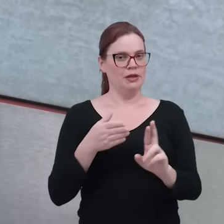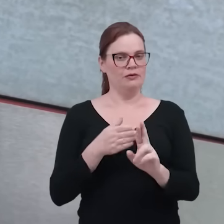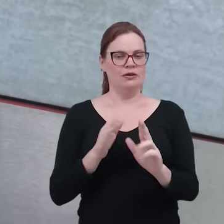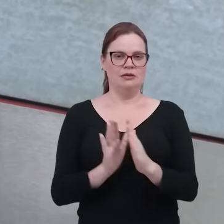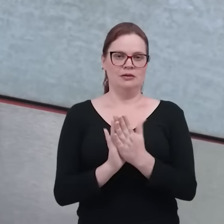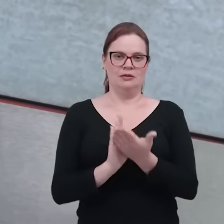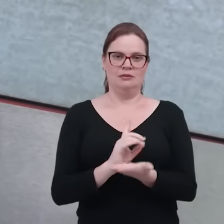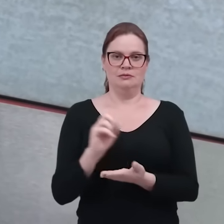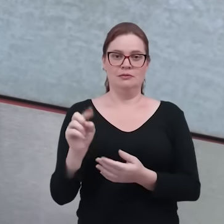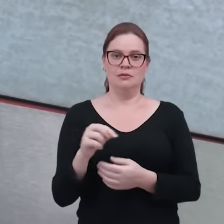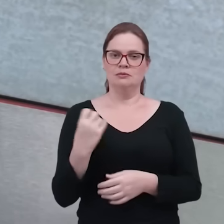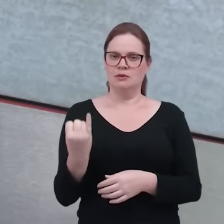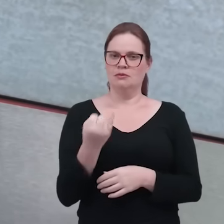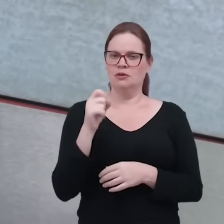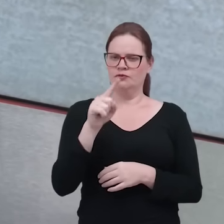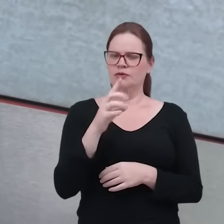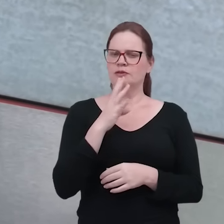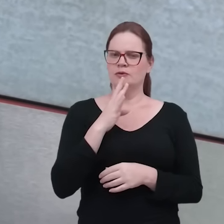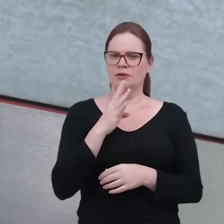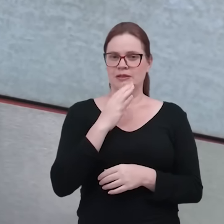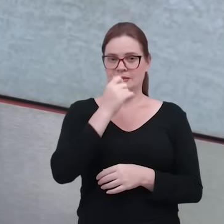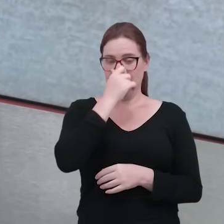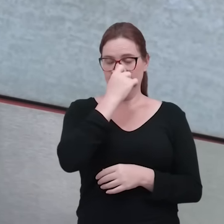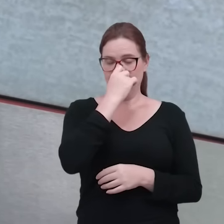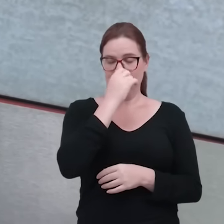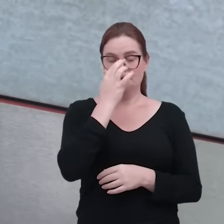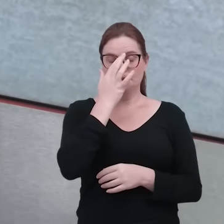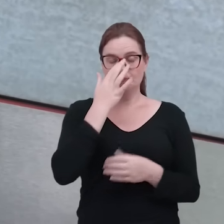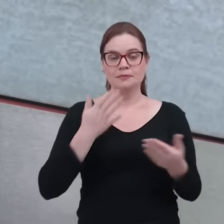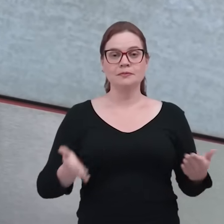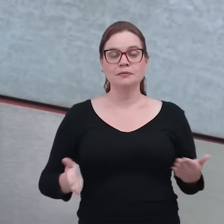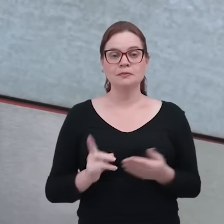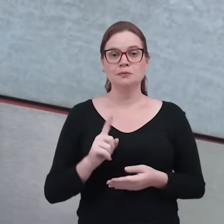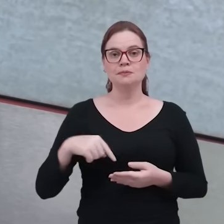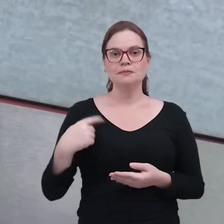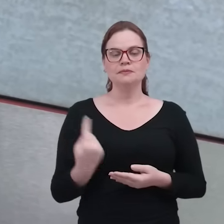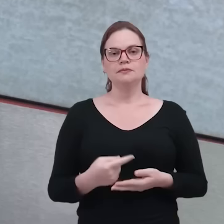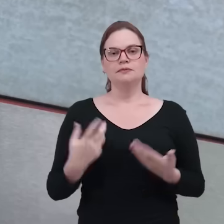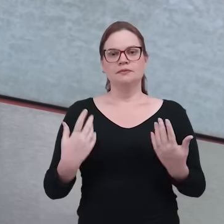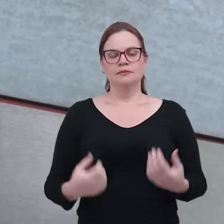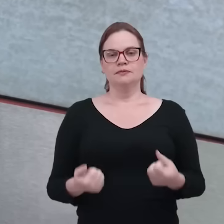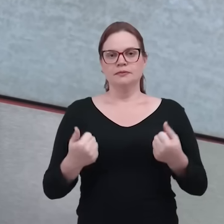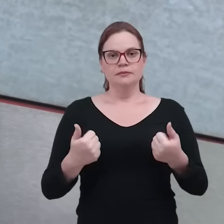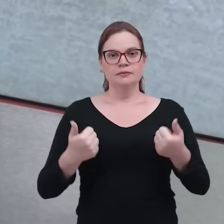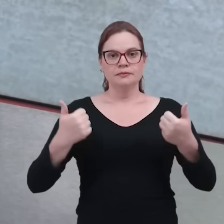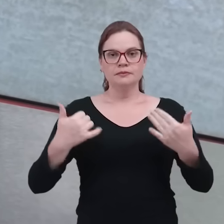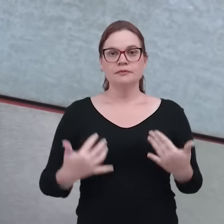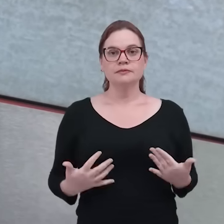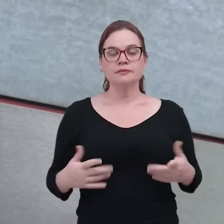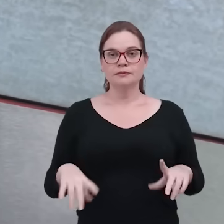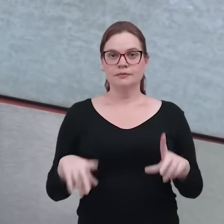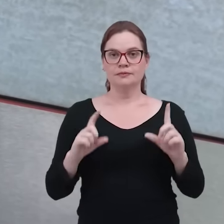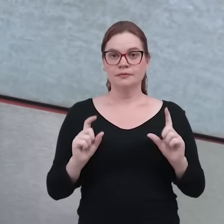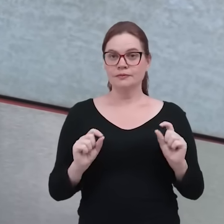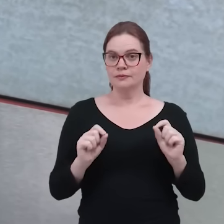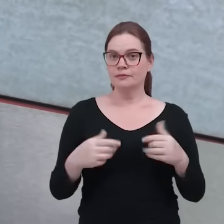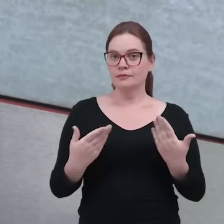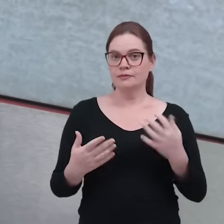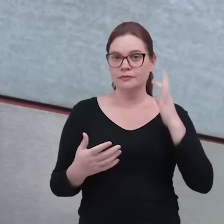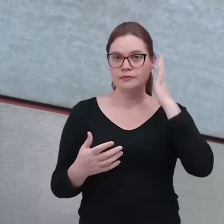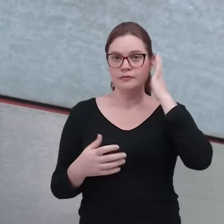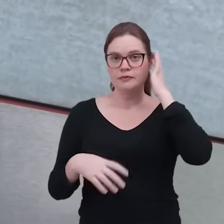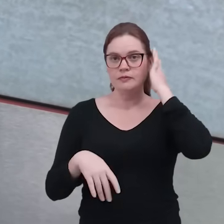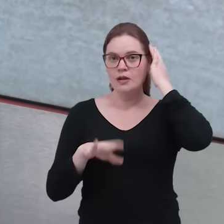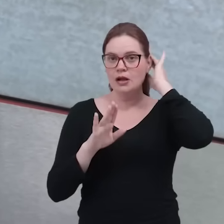da Bíblia, que é importante que você conheça. E hoje o nosso tema, nós vamos falar aqui alguma coisa muito importante que às vezes faz parte